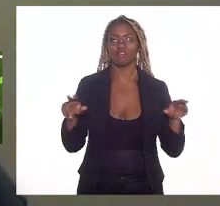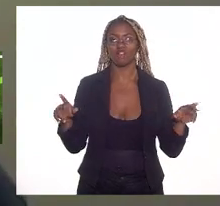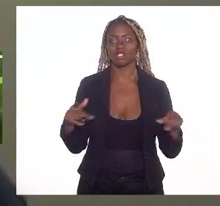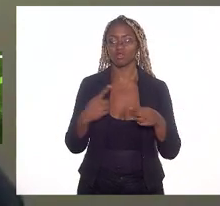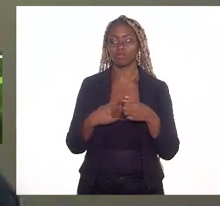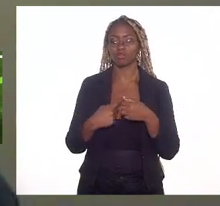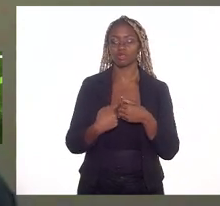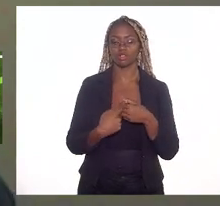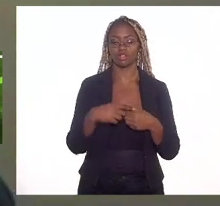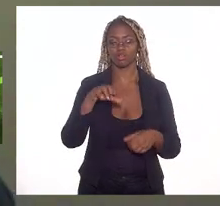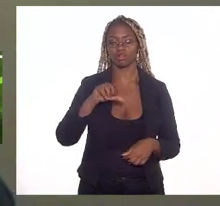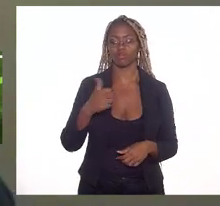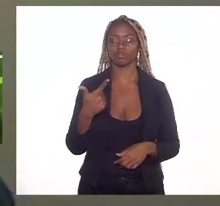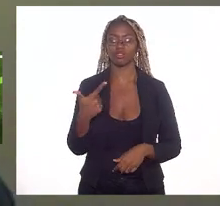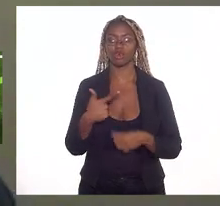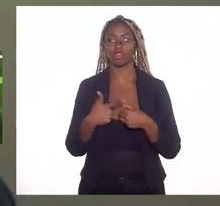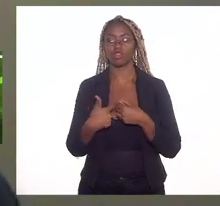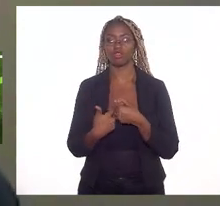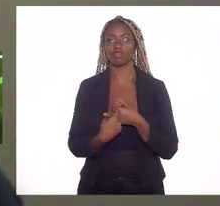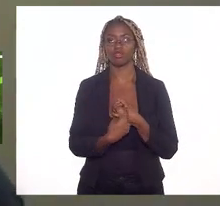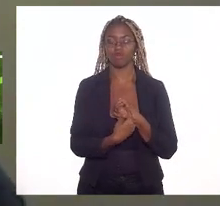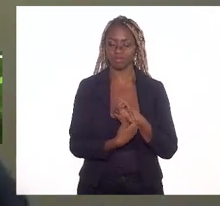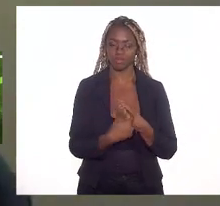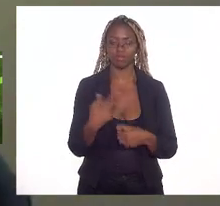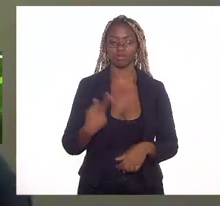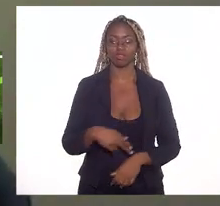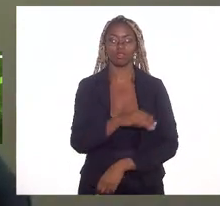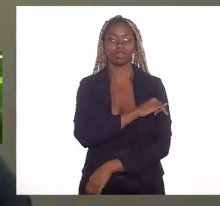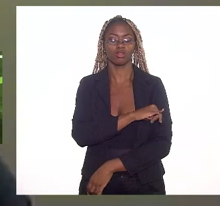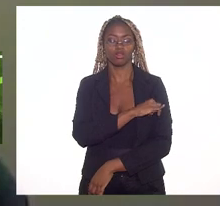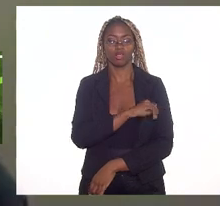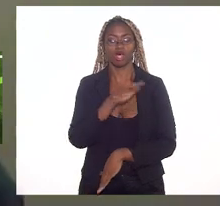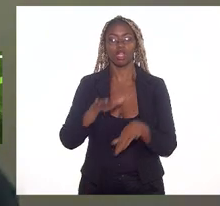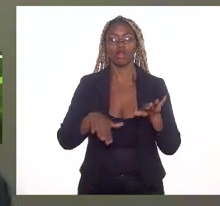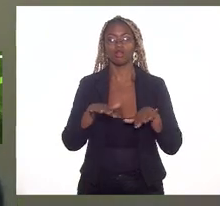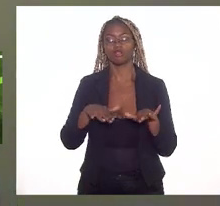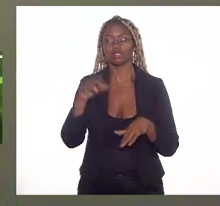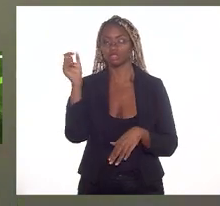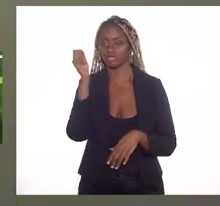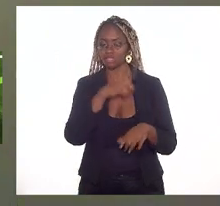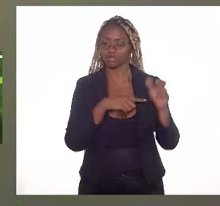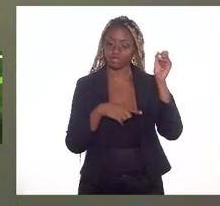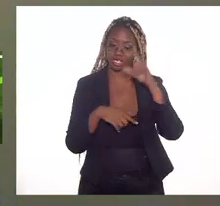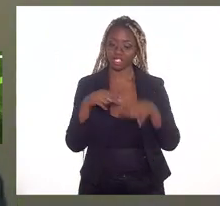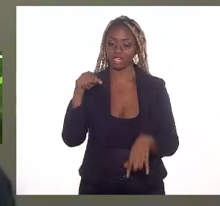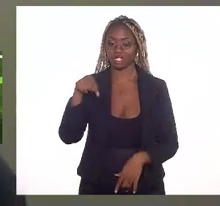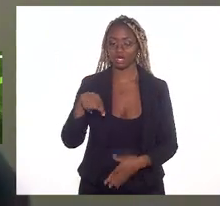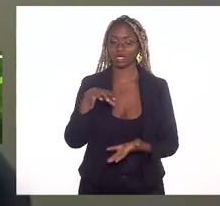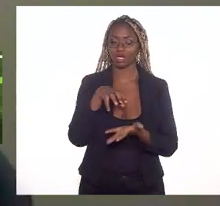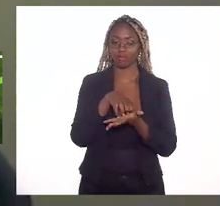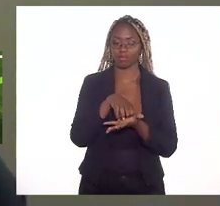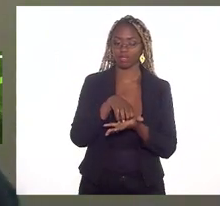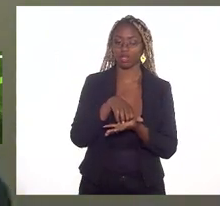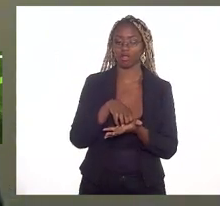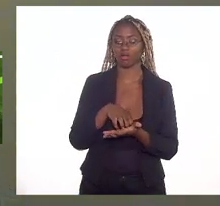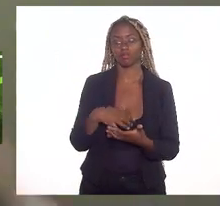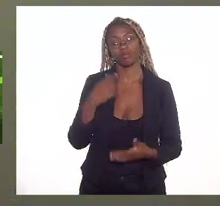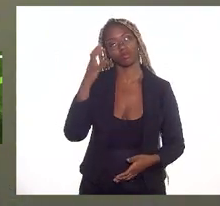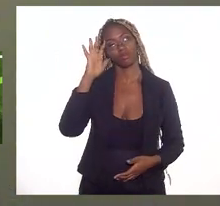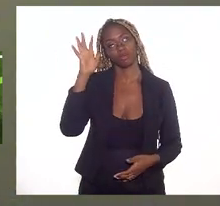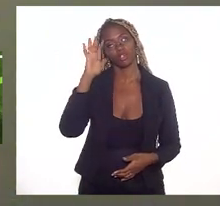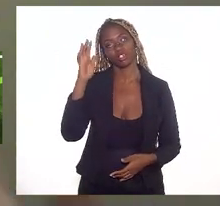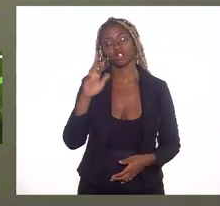municípios, 92 municípios, né, se existem dificuldades na capital, eu fico imaginando